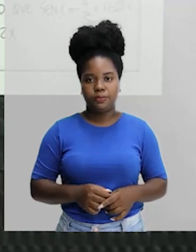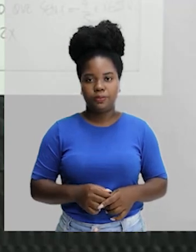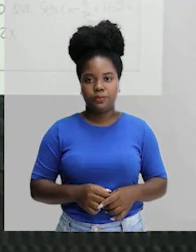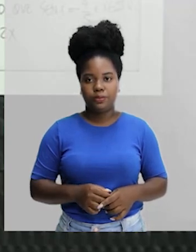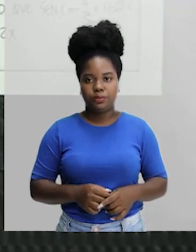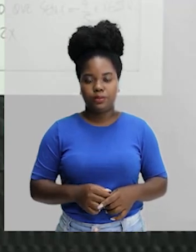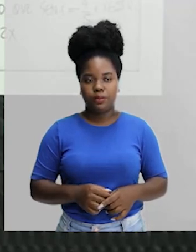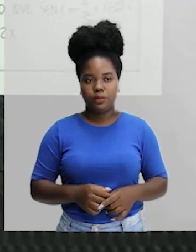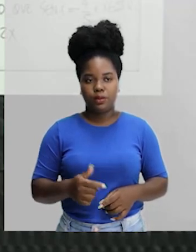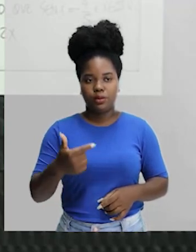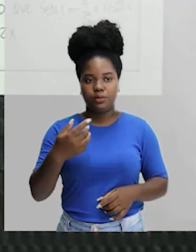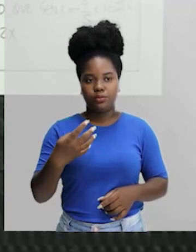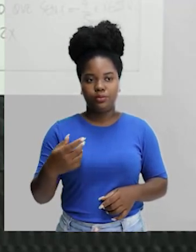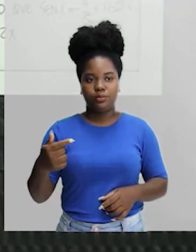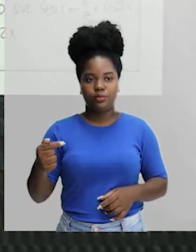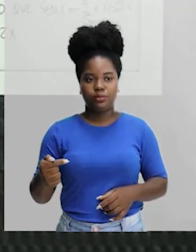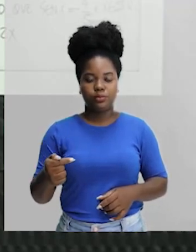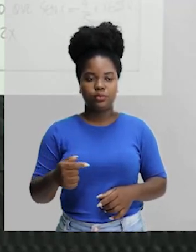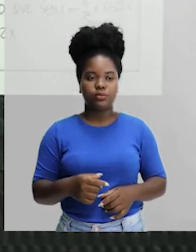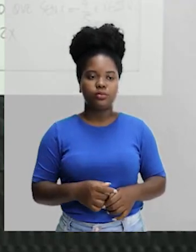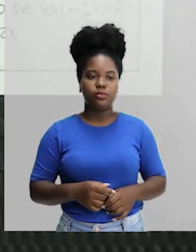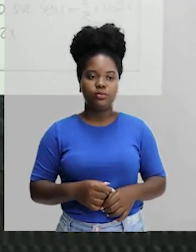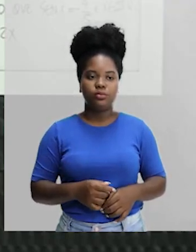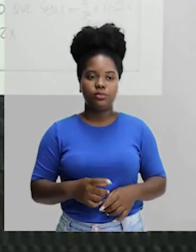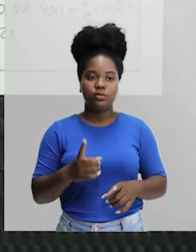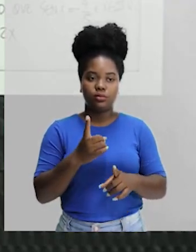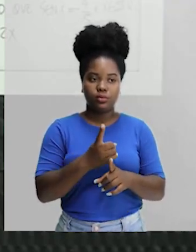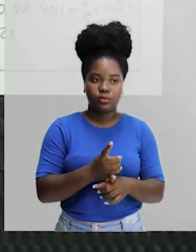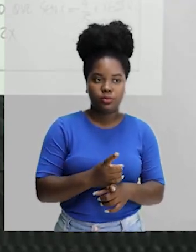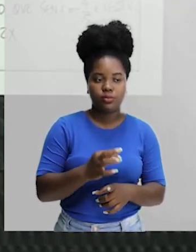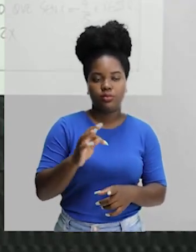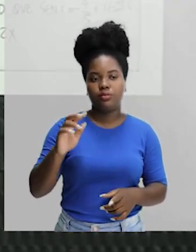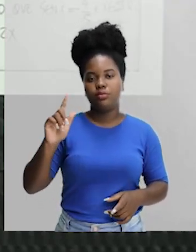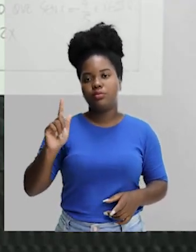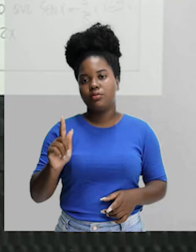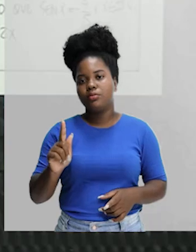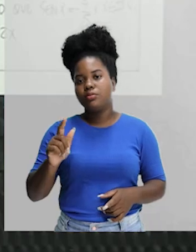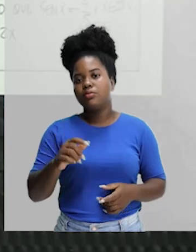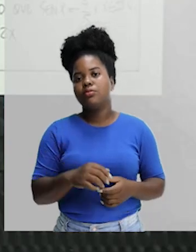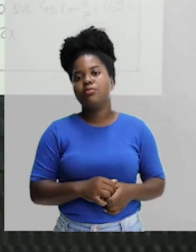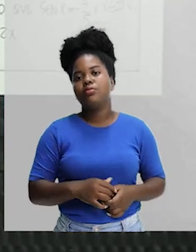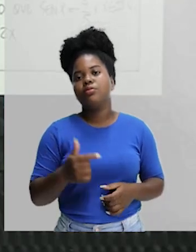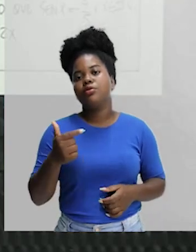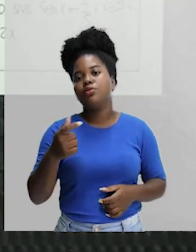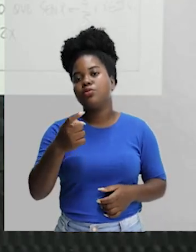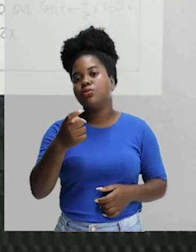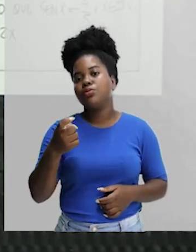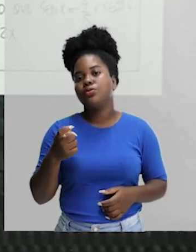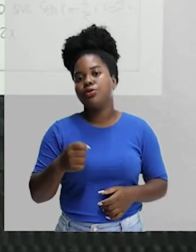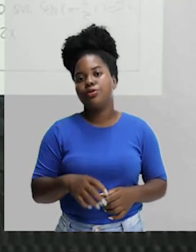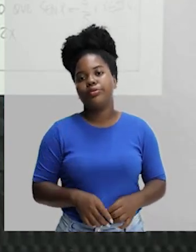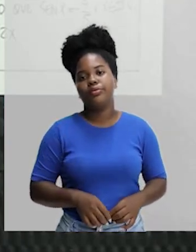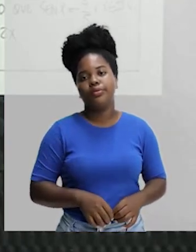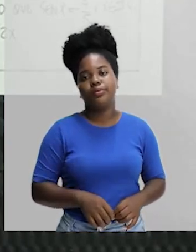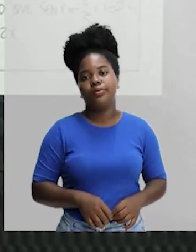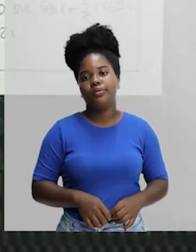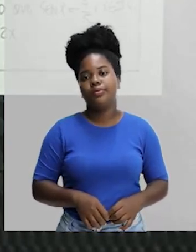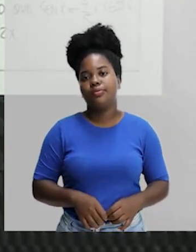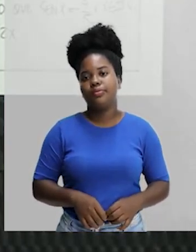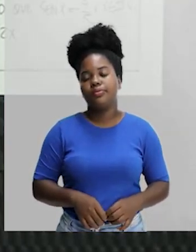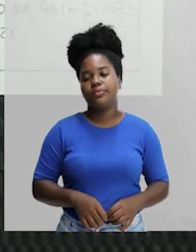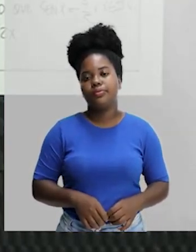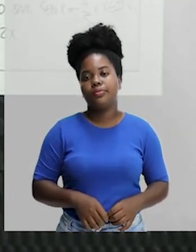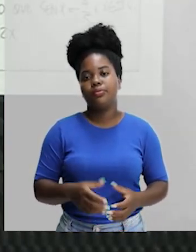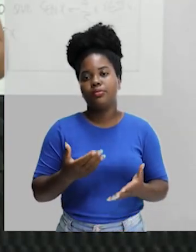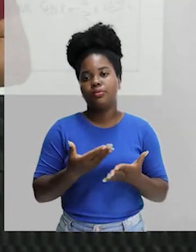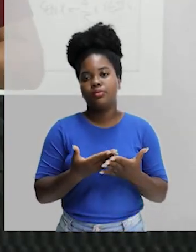Menos 24 sobre 7. Tá? Então, encontramos aí a tangente de 2x. Né, turminha? Então,